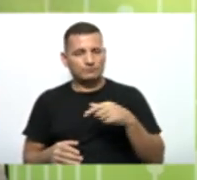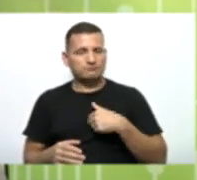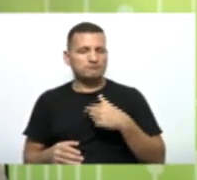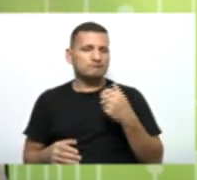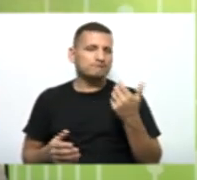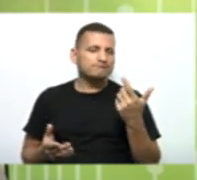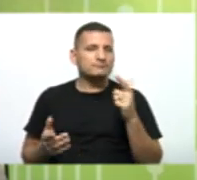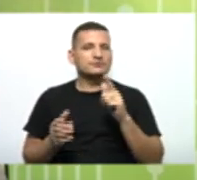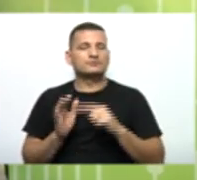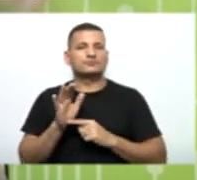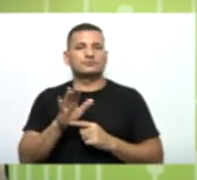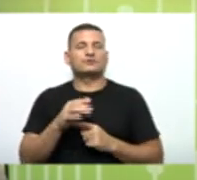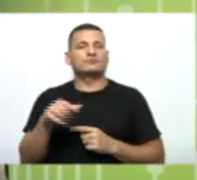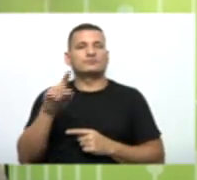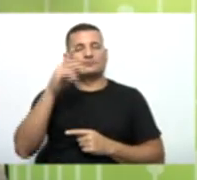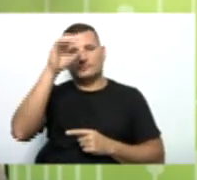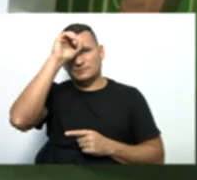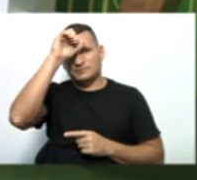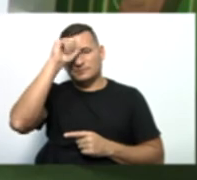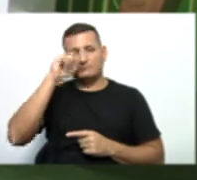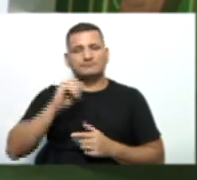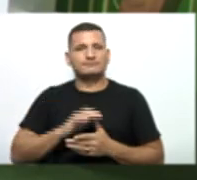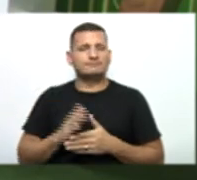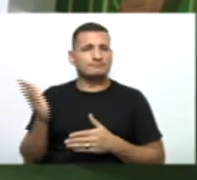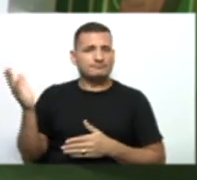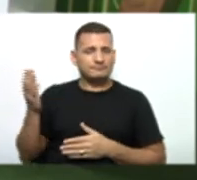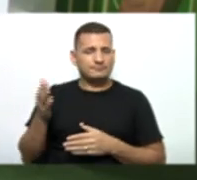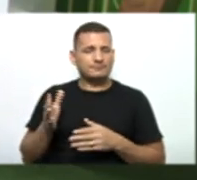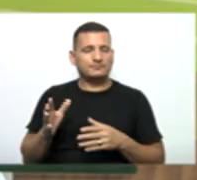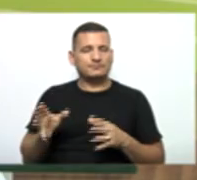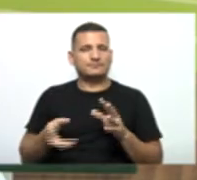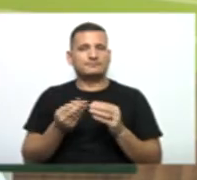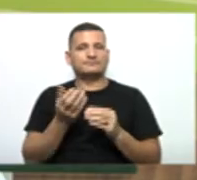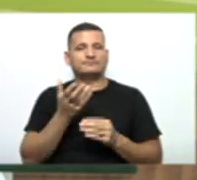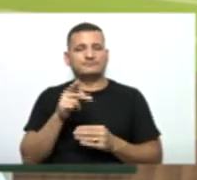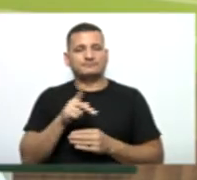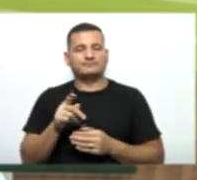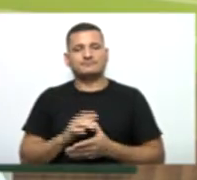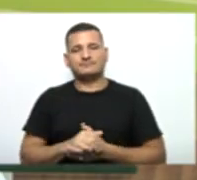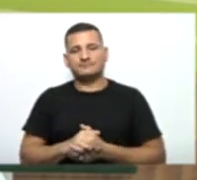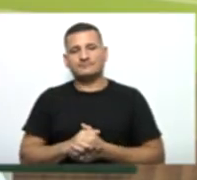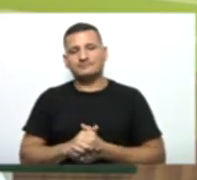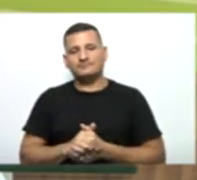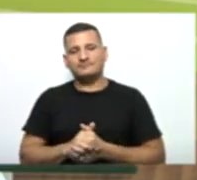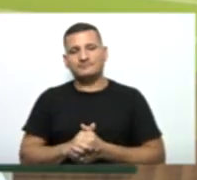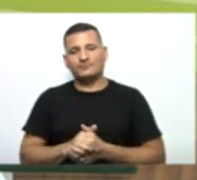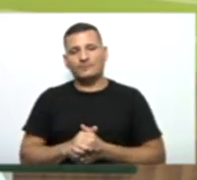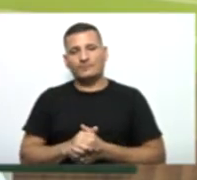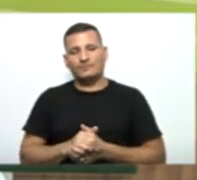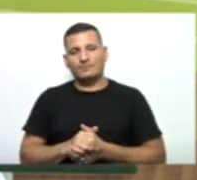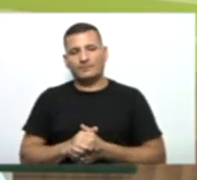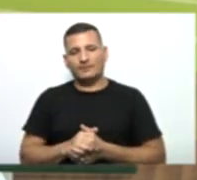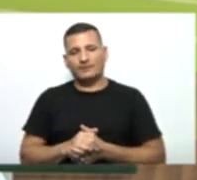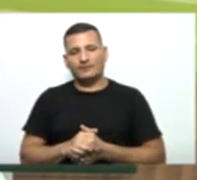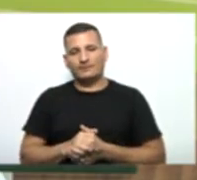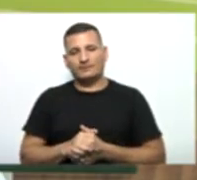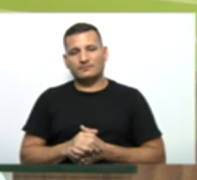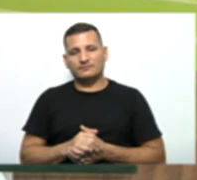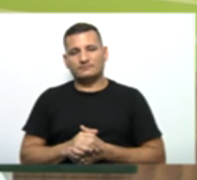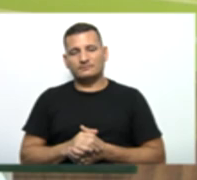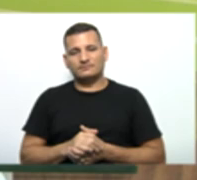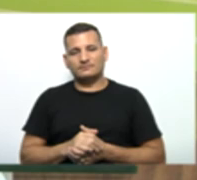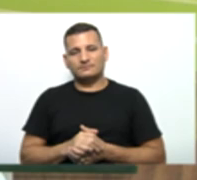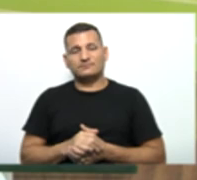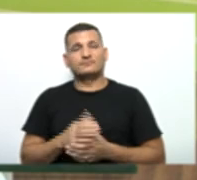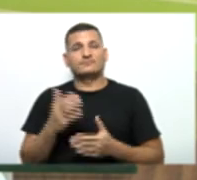para o seu aprendizado. Professor Eduardo, quer dar uma palavrinha final aí para eles? Sim. Queria só fazer uma colocação